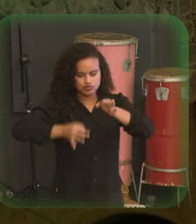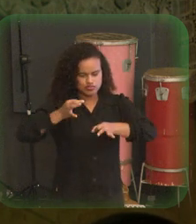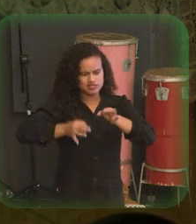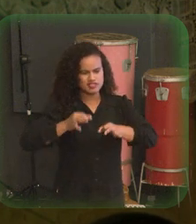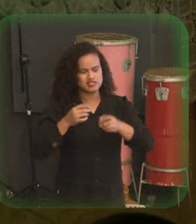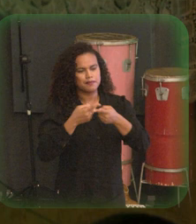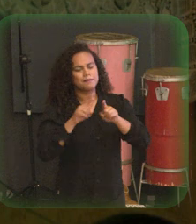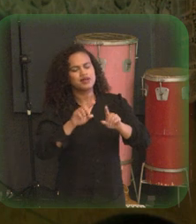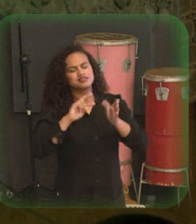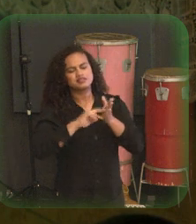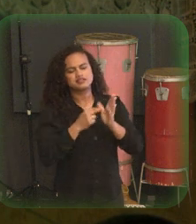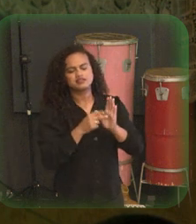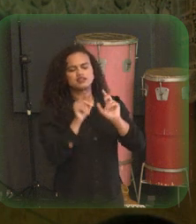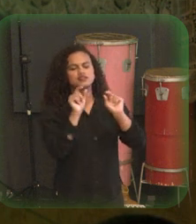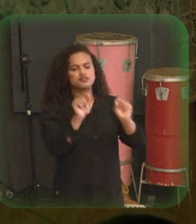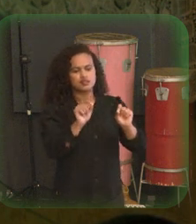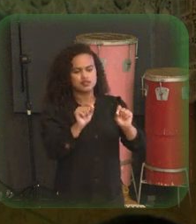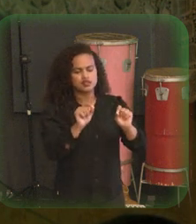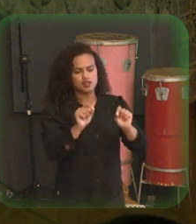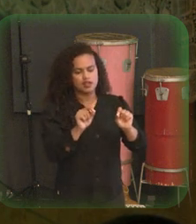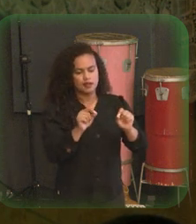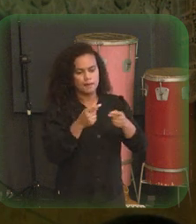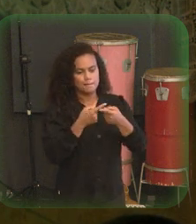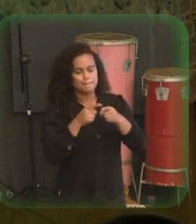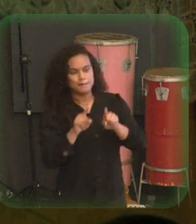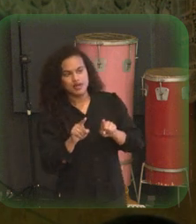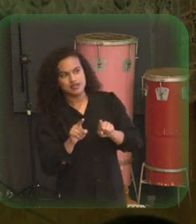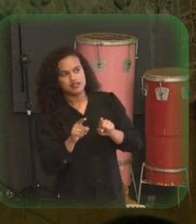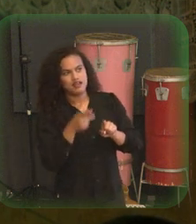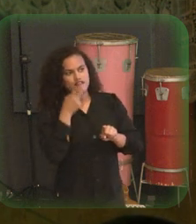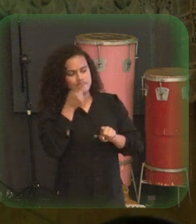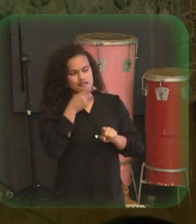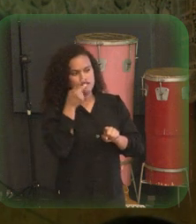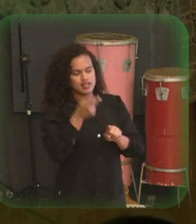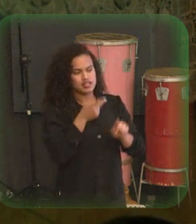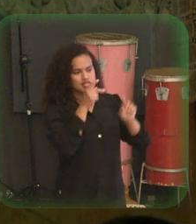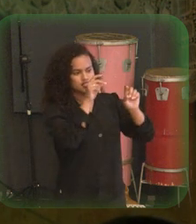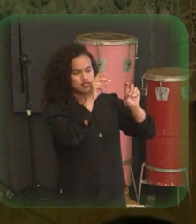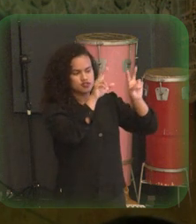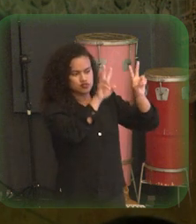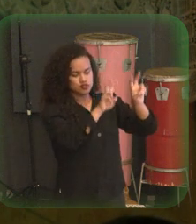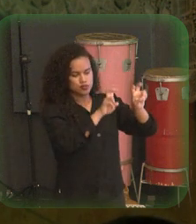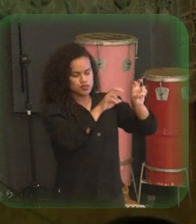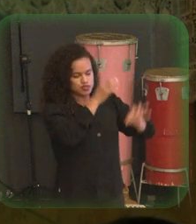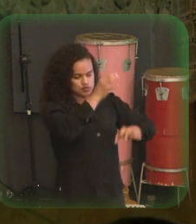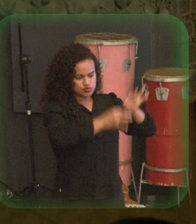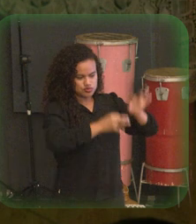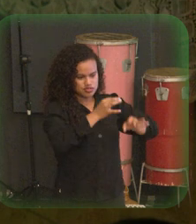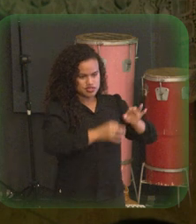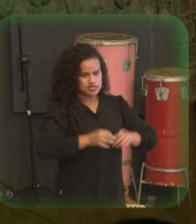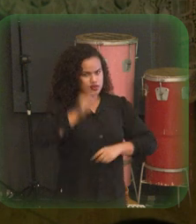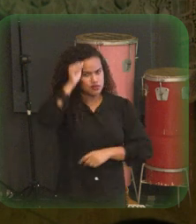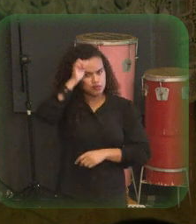isso, né? O que significa falar de justiça a partir de uma cosmovisão das religiões de matriz africana.